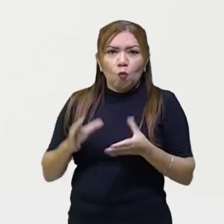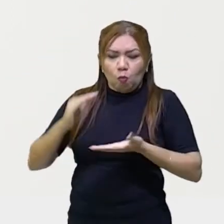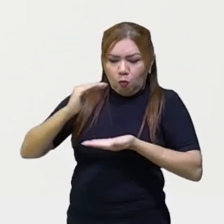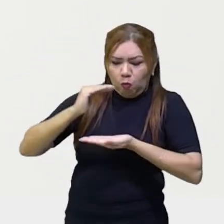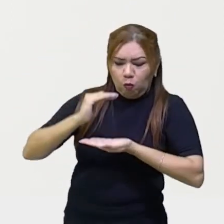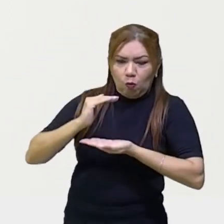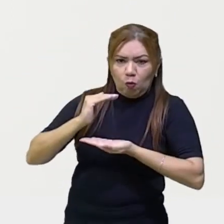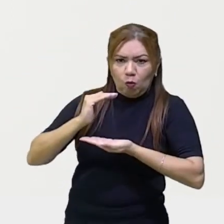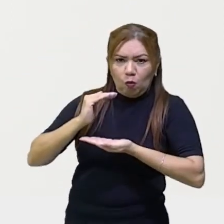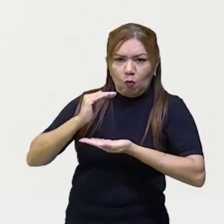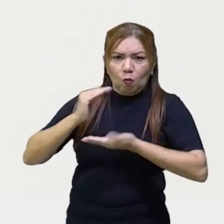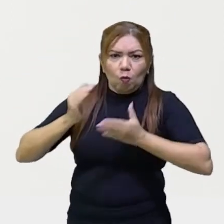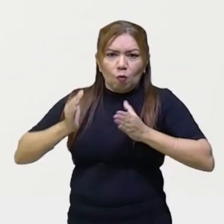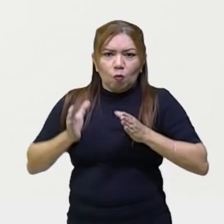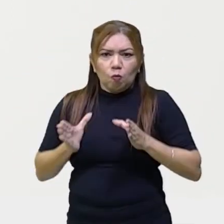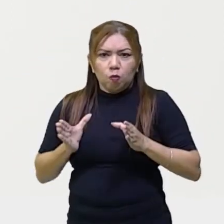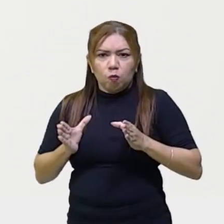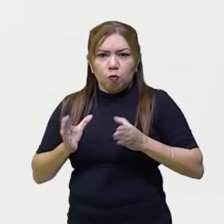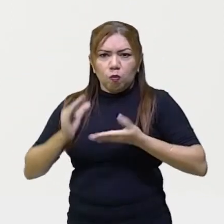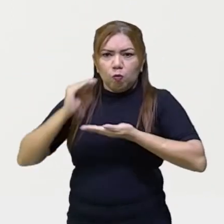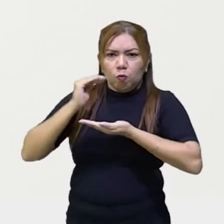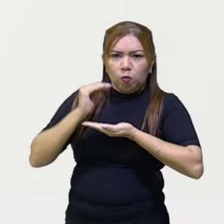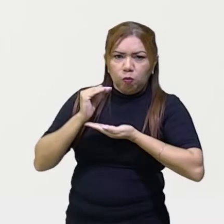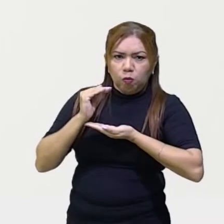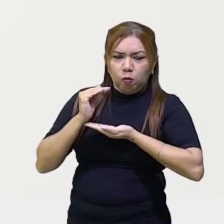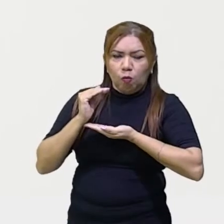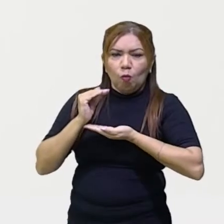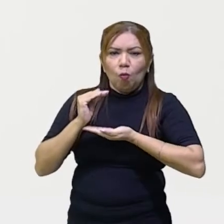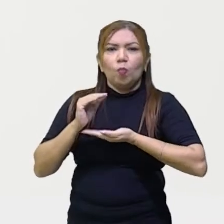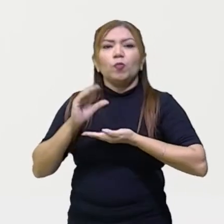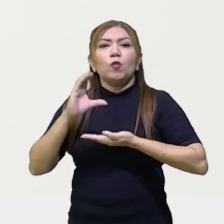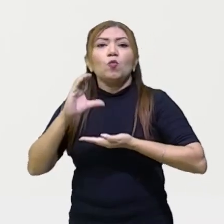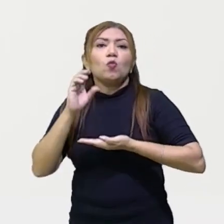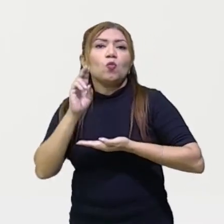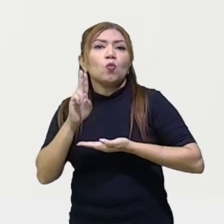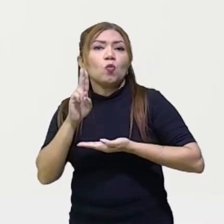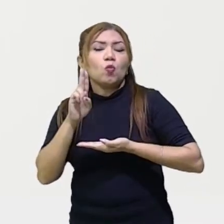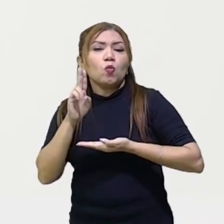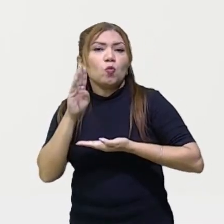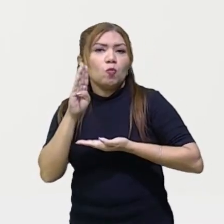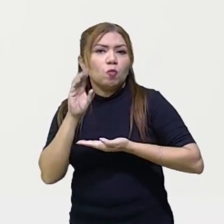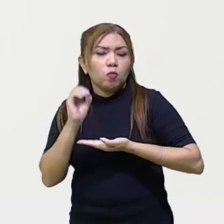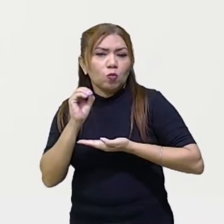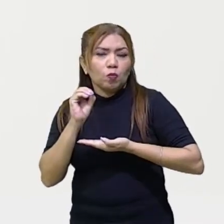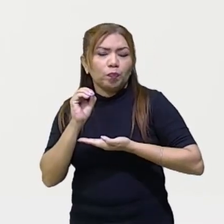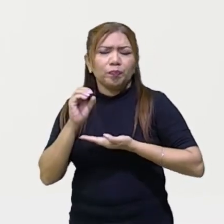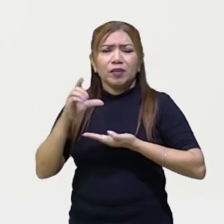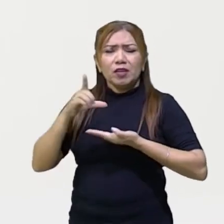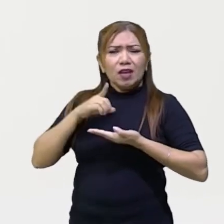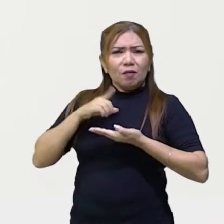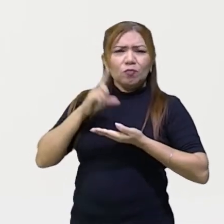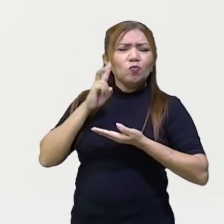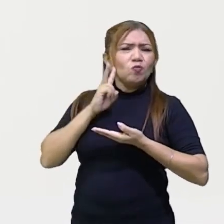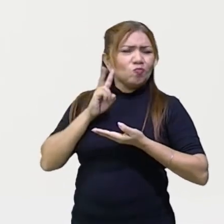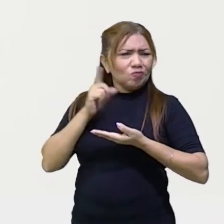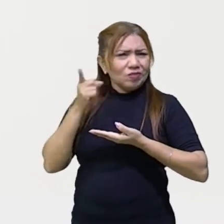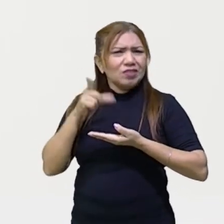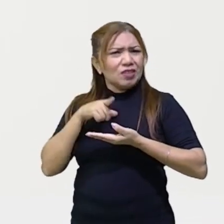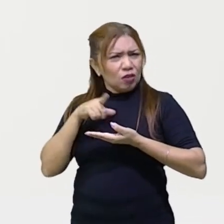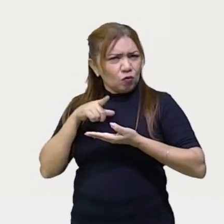mágico em casa Você tem algum jogo que que lembra uma casca não é um